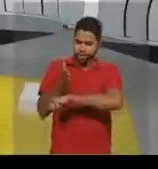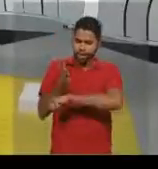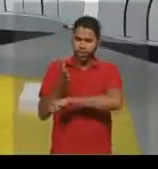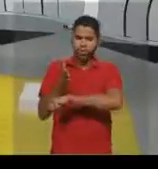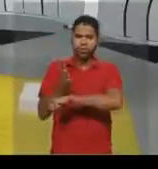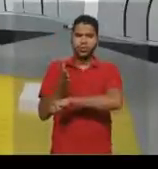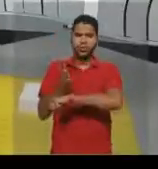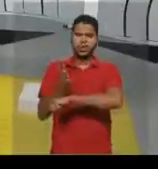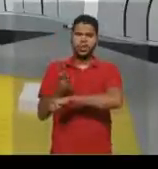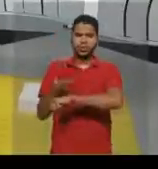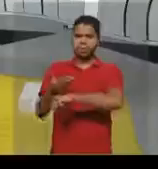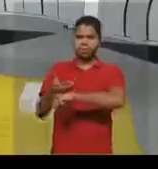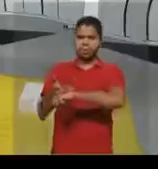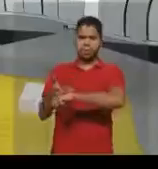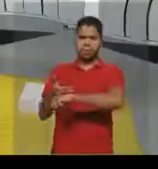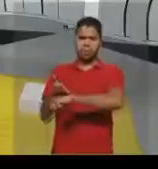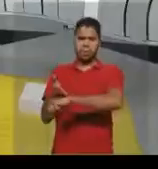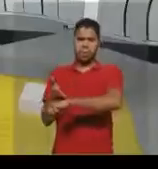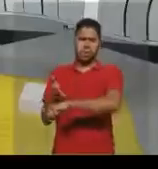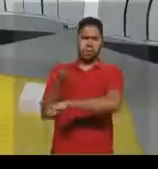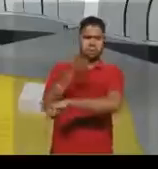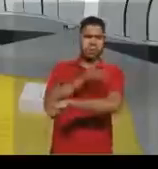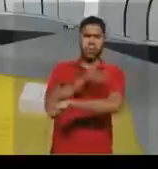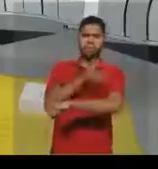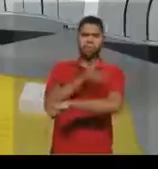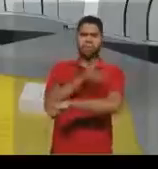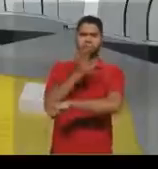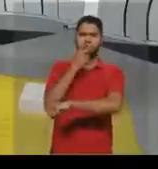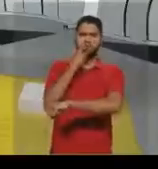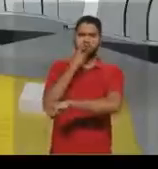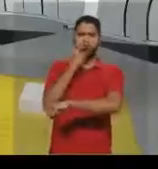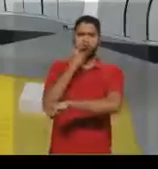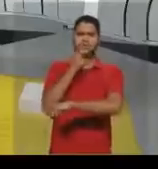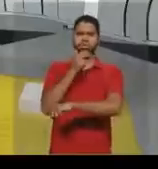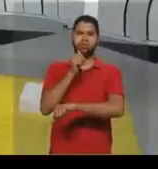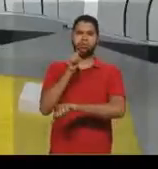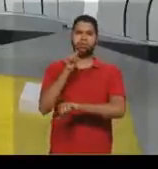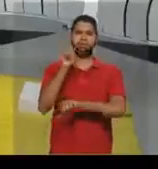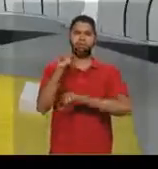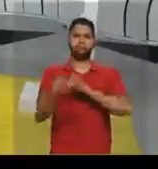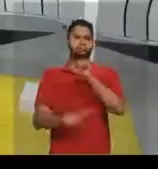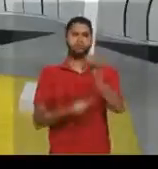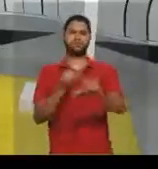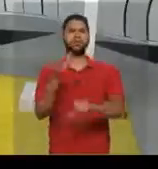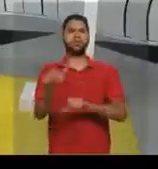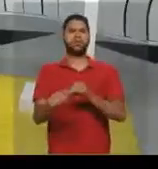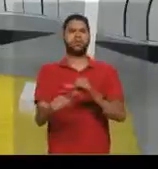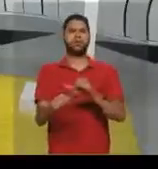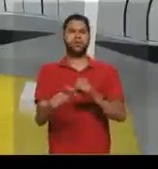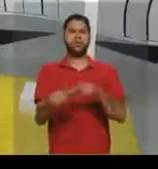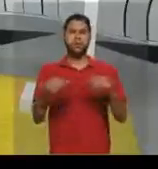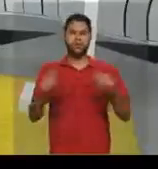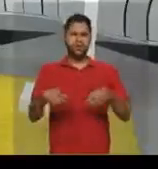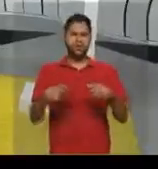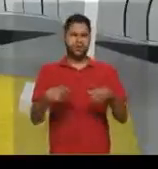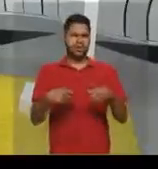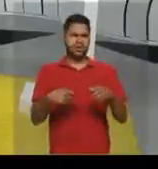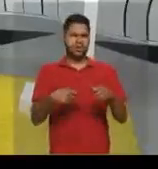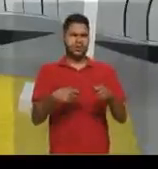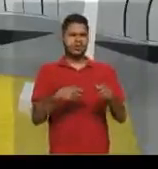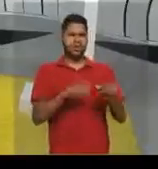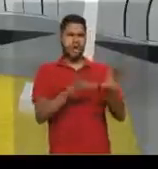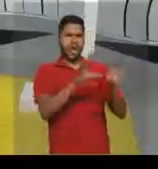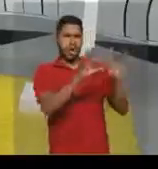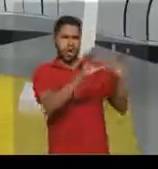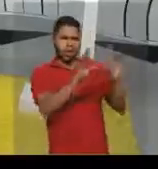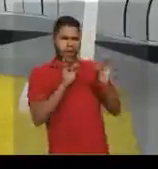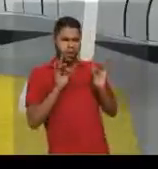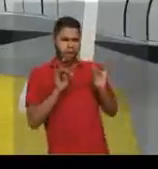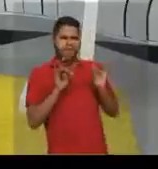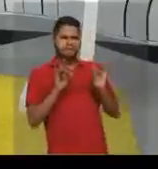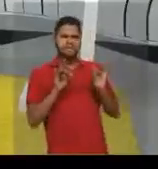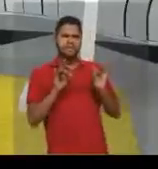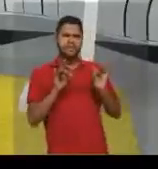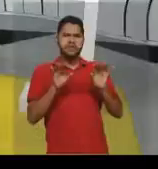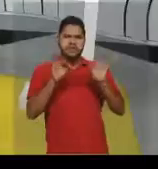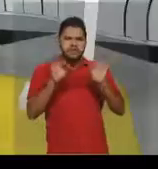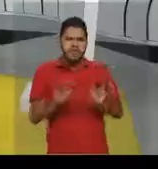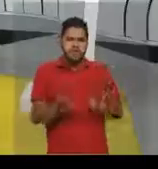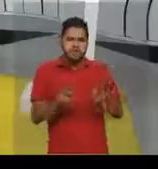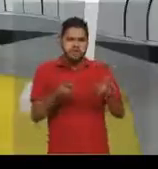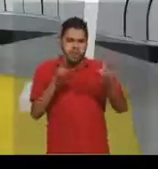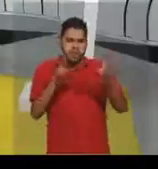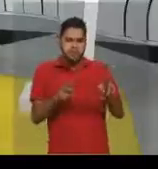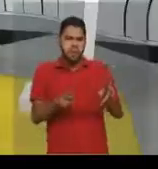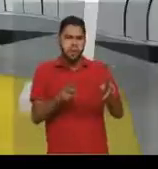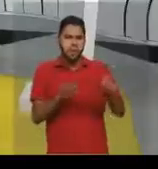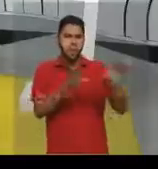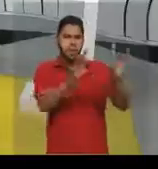arte do passado. Não, nós não precisamos ser uma cópia fiel da natureza. Nós podemos colocar